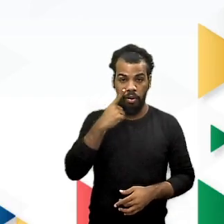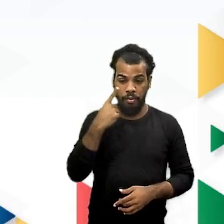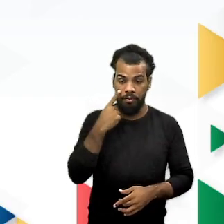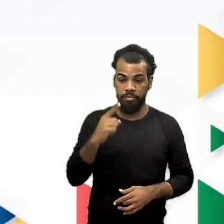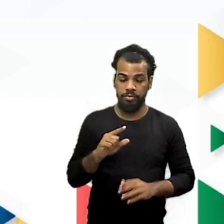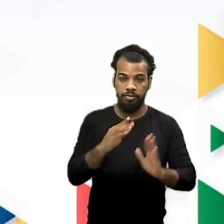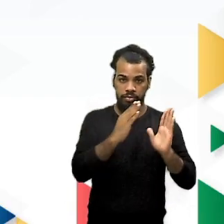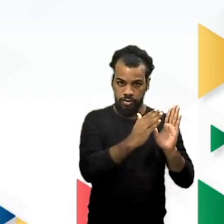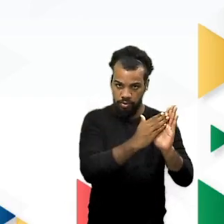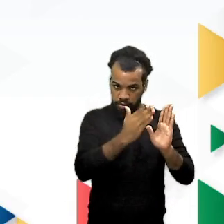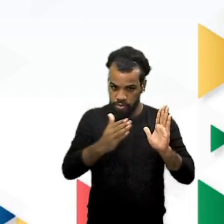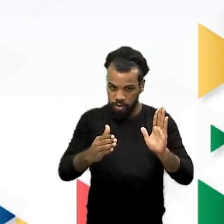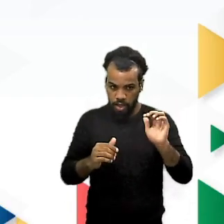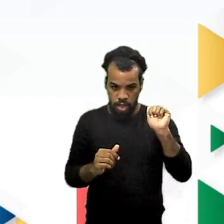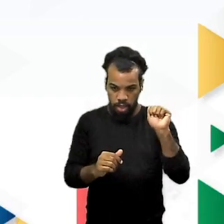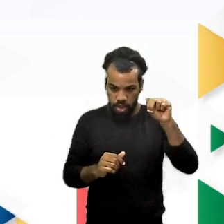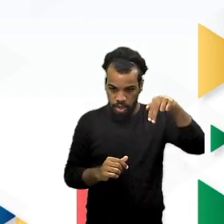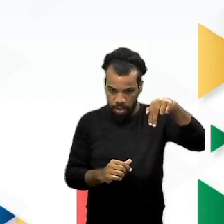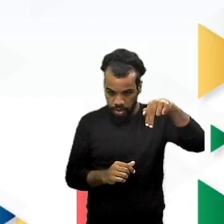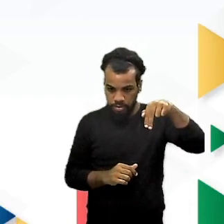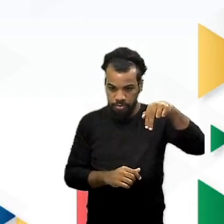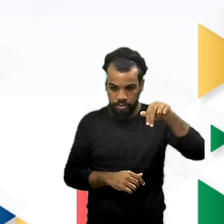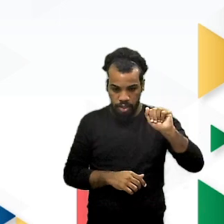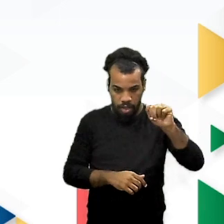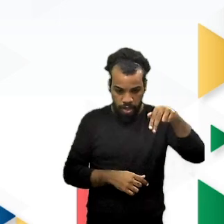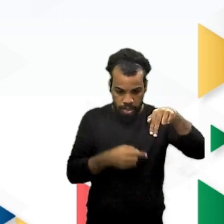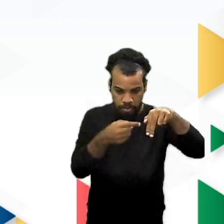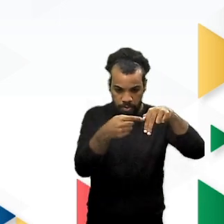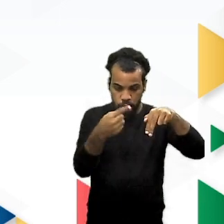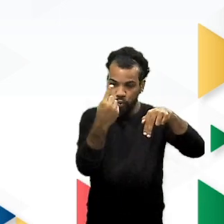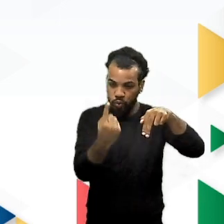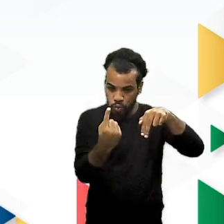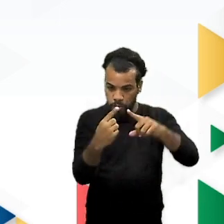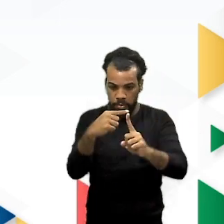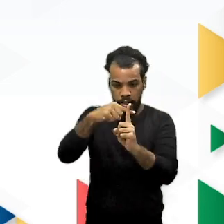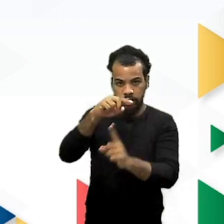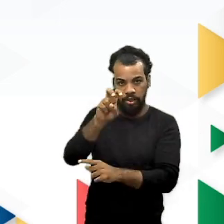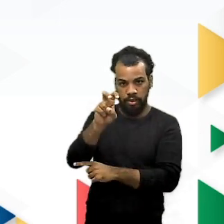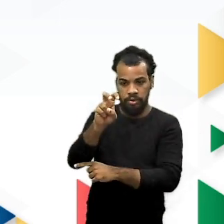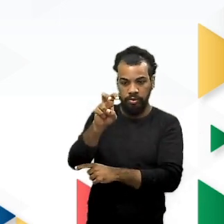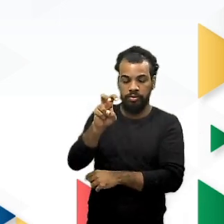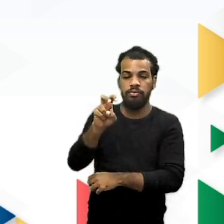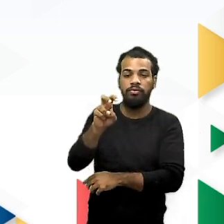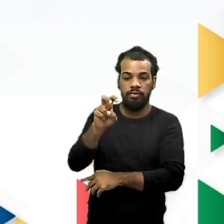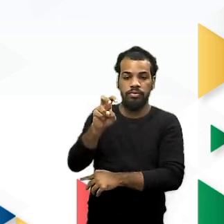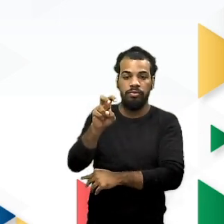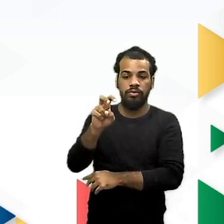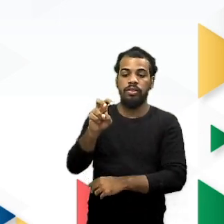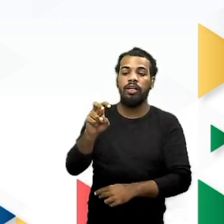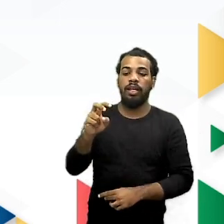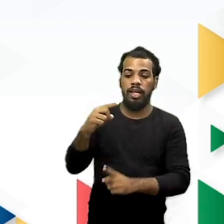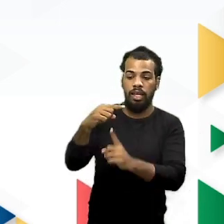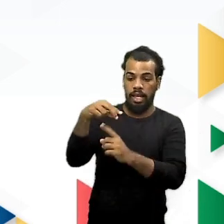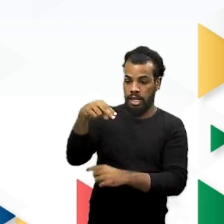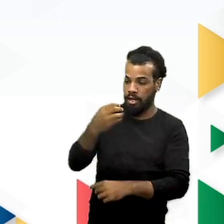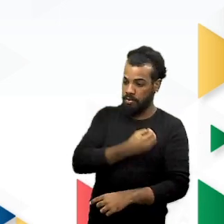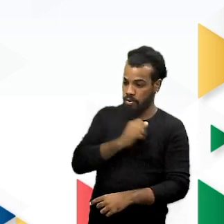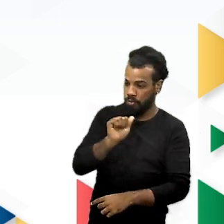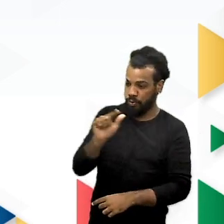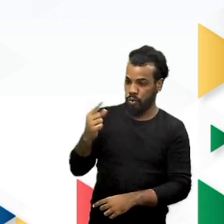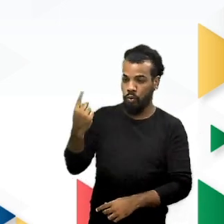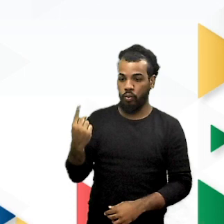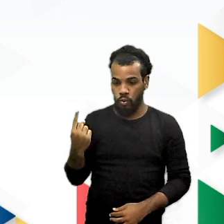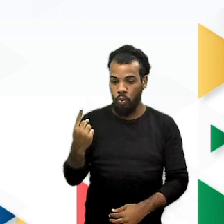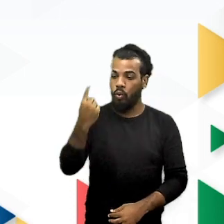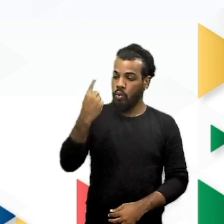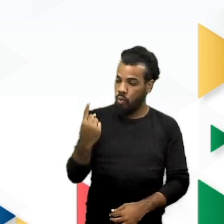AN igual a AN menos 1, mais 5 para N maior que 1, com A1 igual a